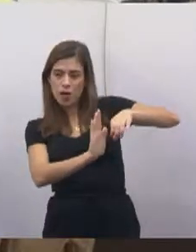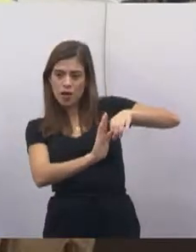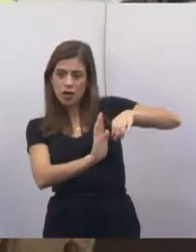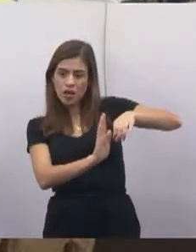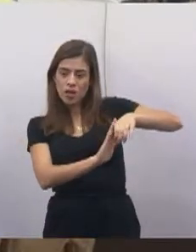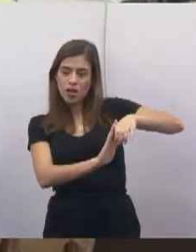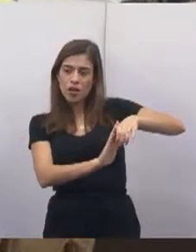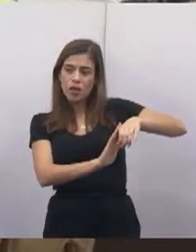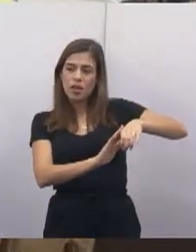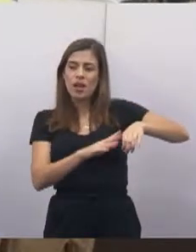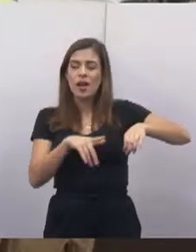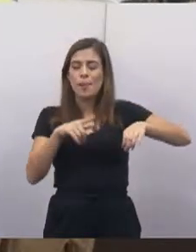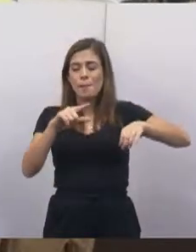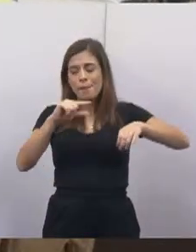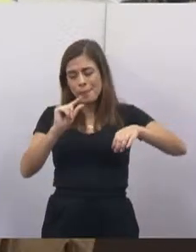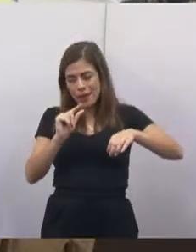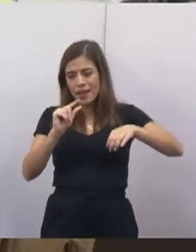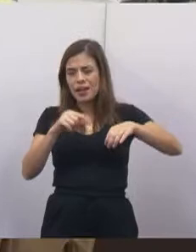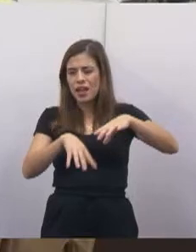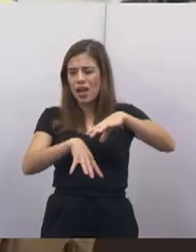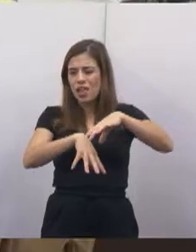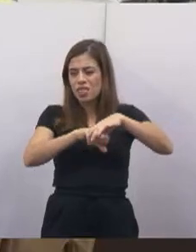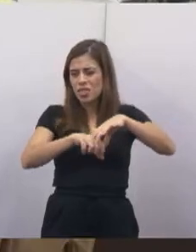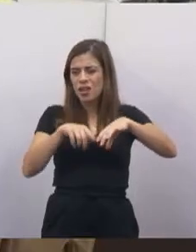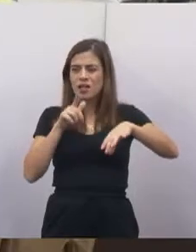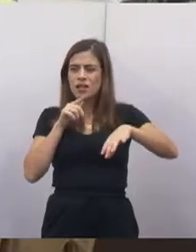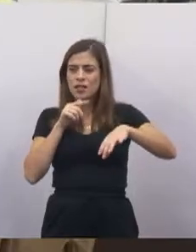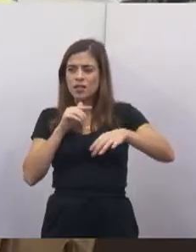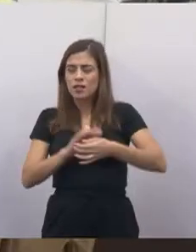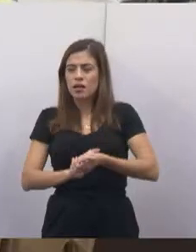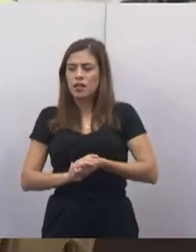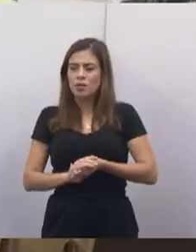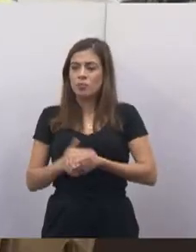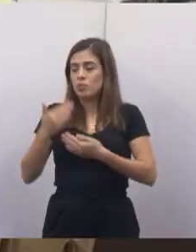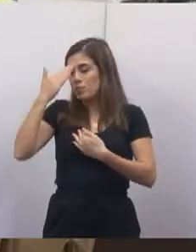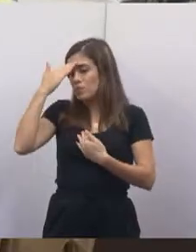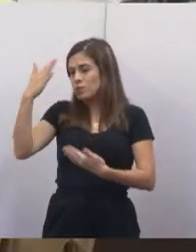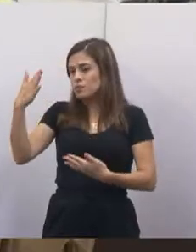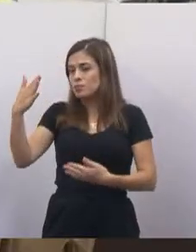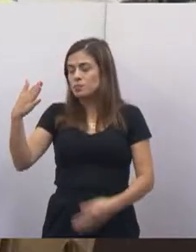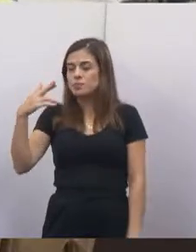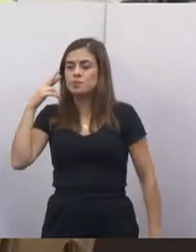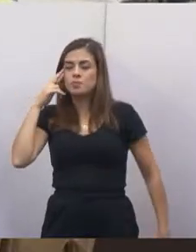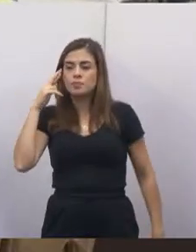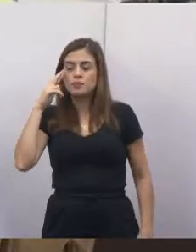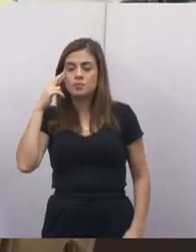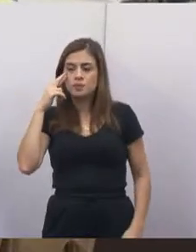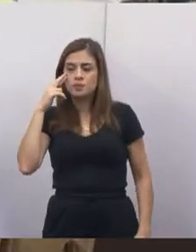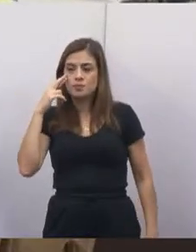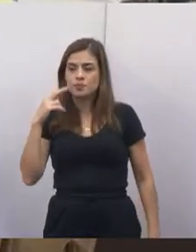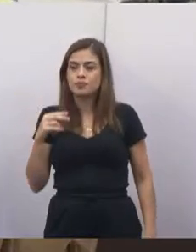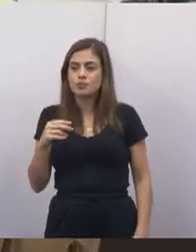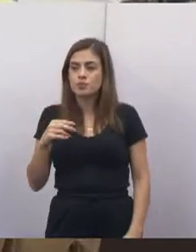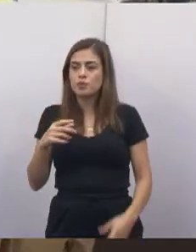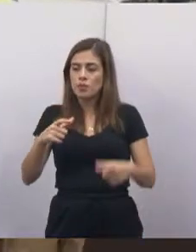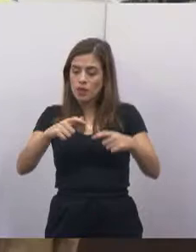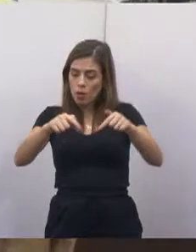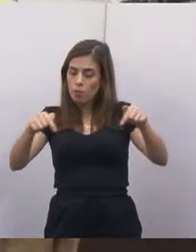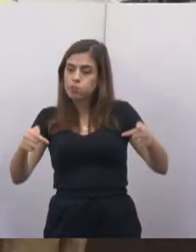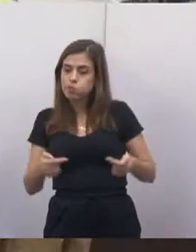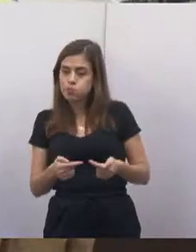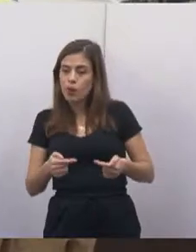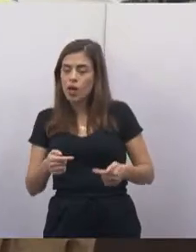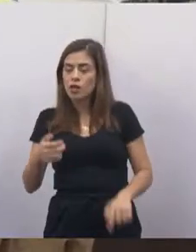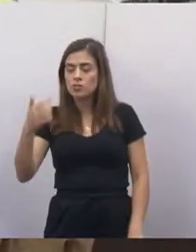que citou no assunto dos bueiros inteligentes. Eu fiz, no primeiro ano que eu retornei aqui, vereador, o senhor vai lembrar que eu fiz essa indicação ao